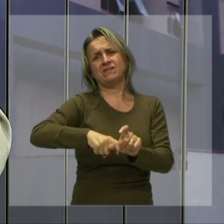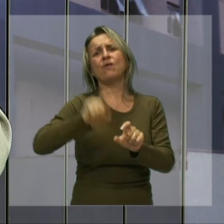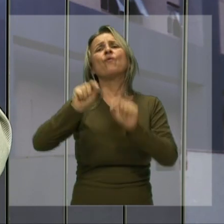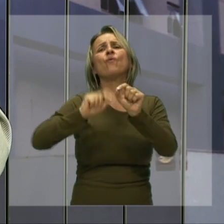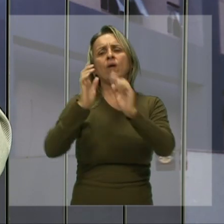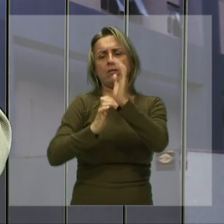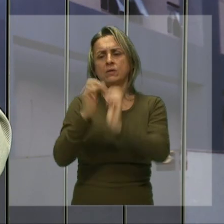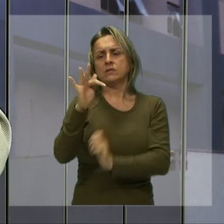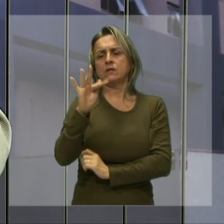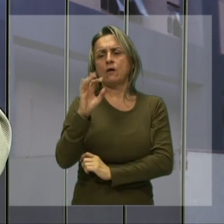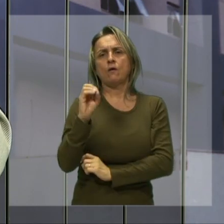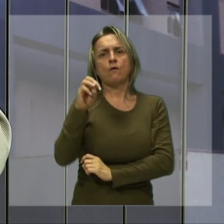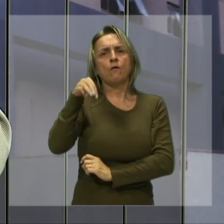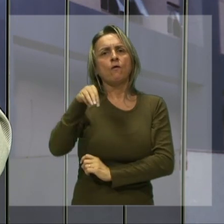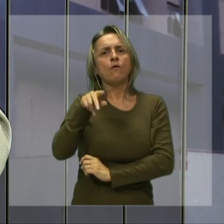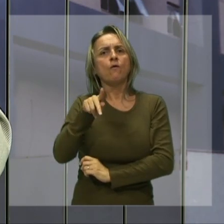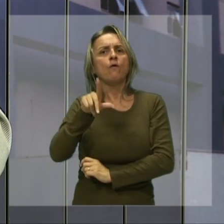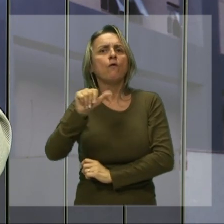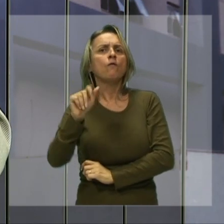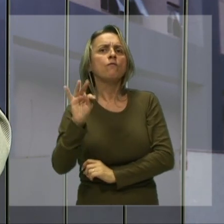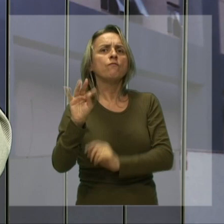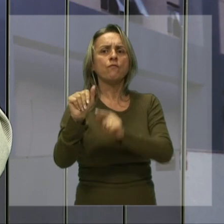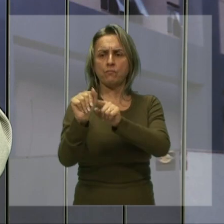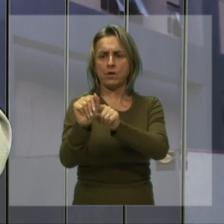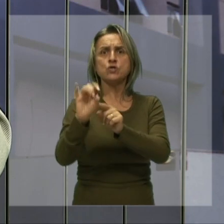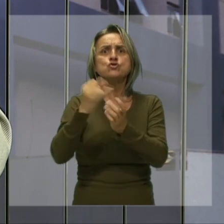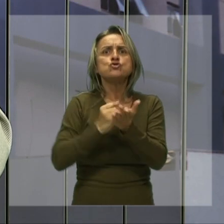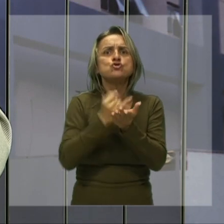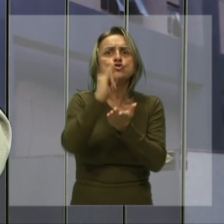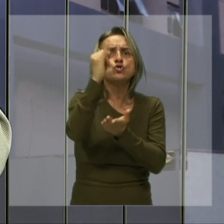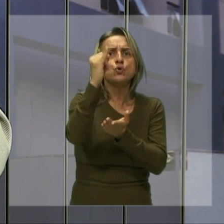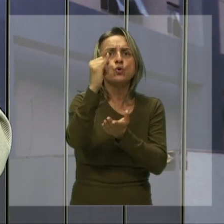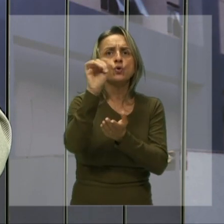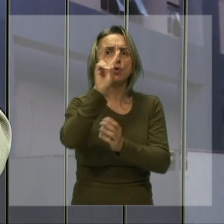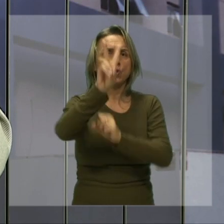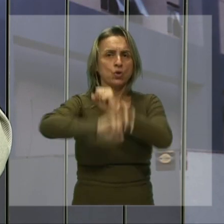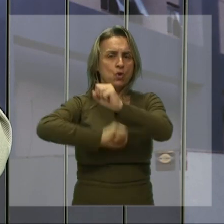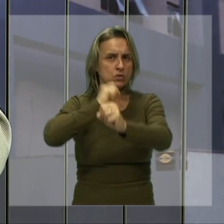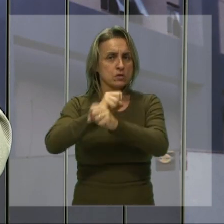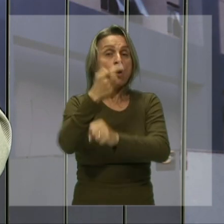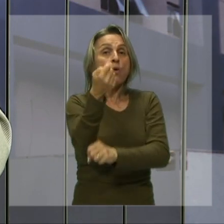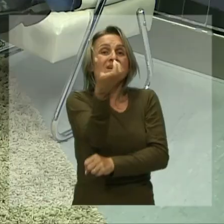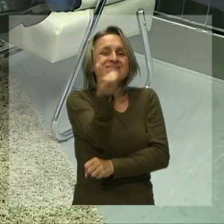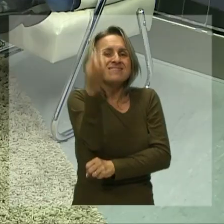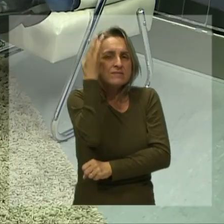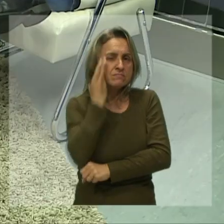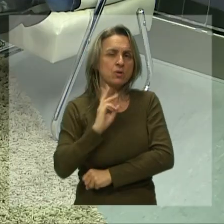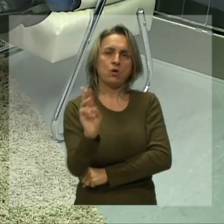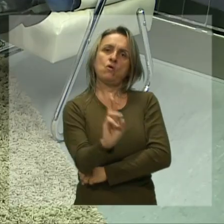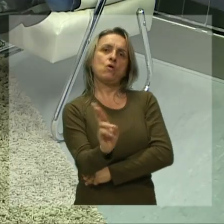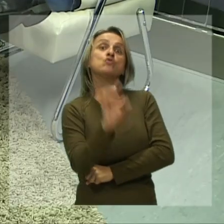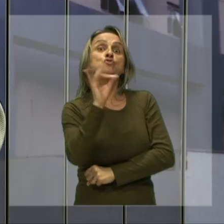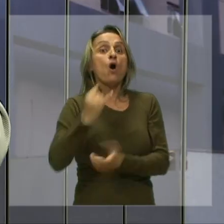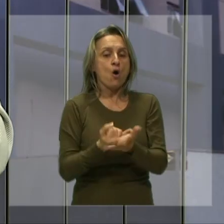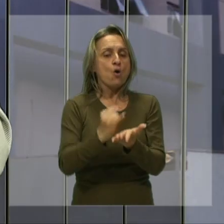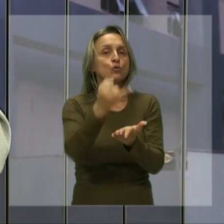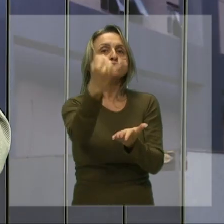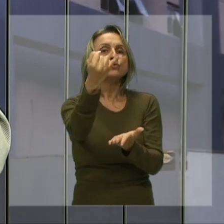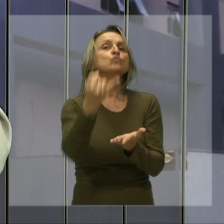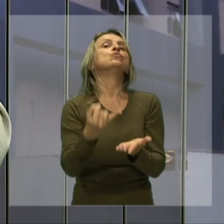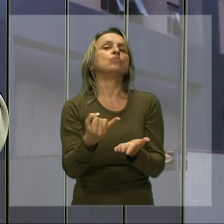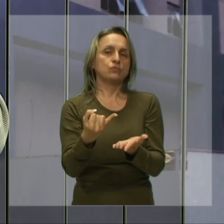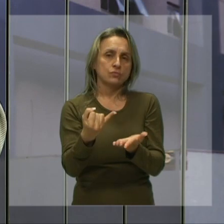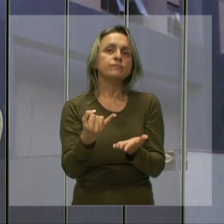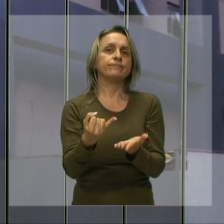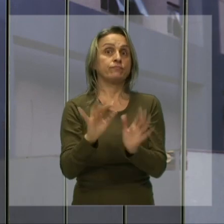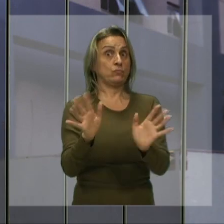só de juros, encargos e comissões, em 24 meses, foi pago 6 milhões de reais. Só de juros, encargos e comissões.